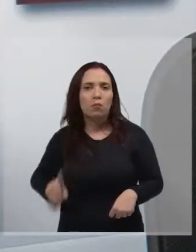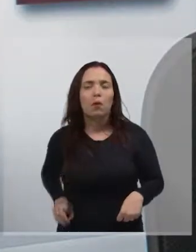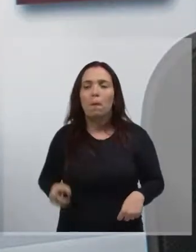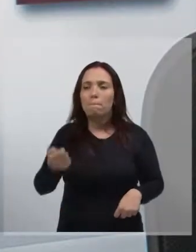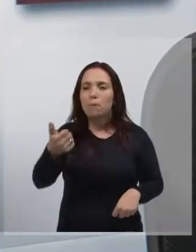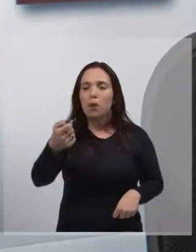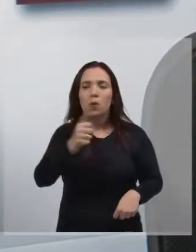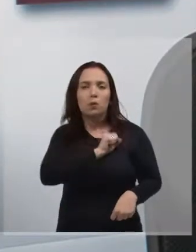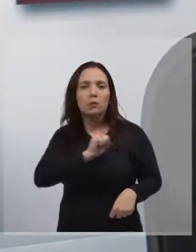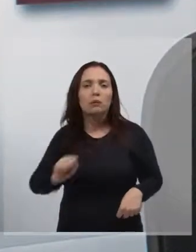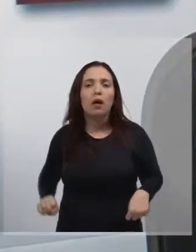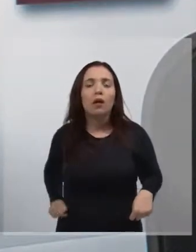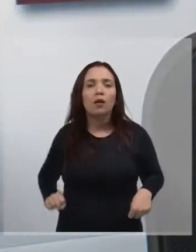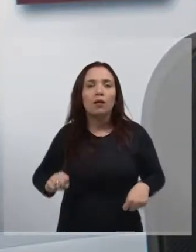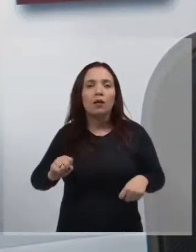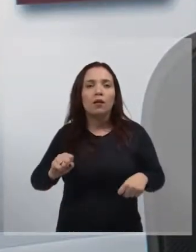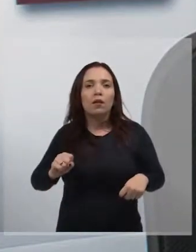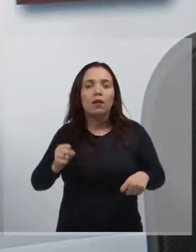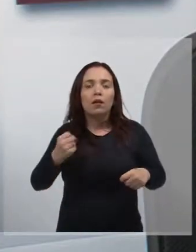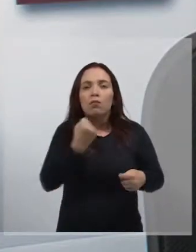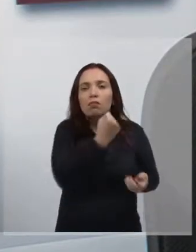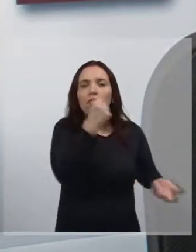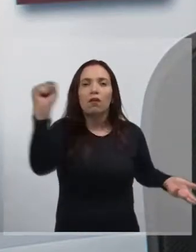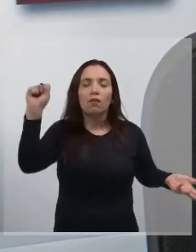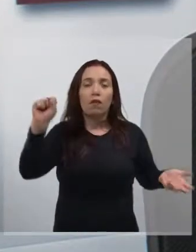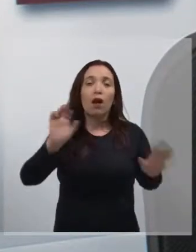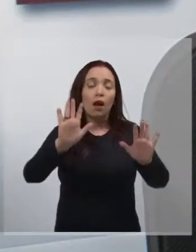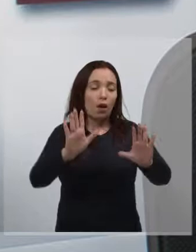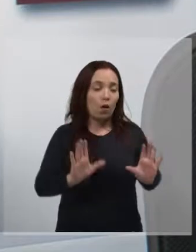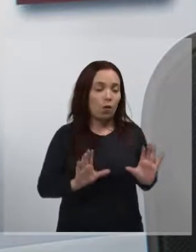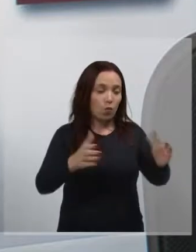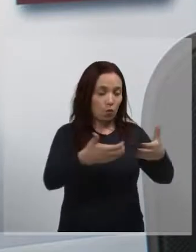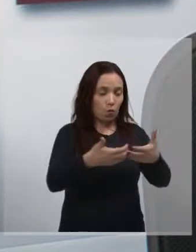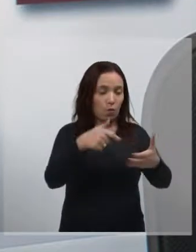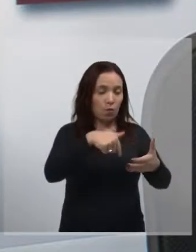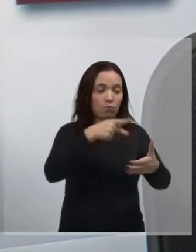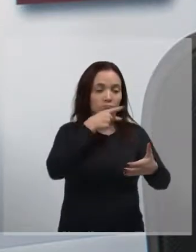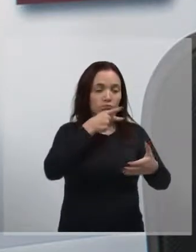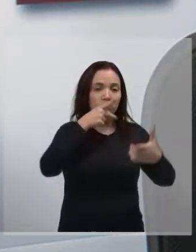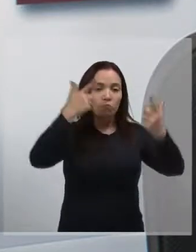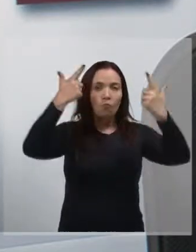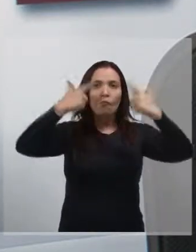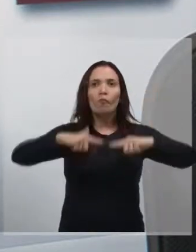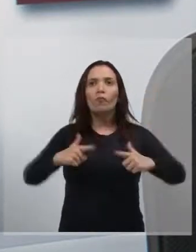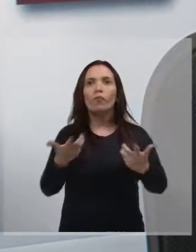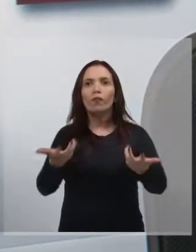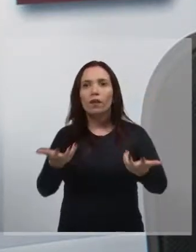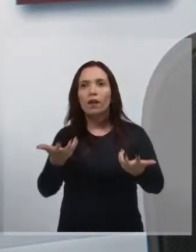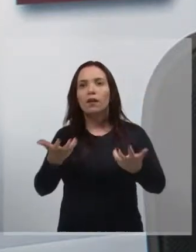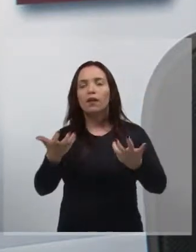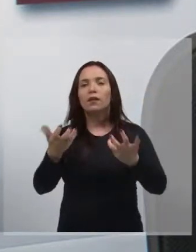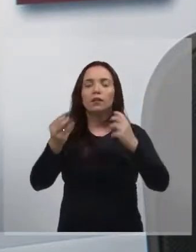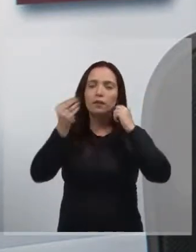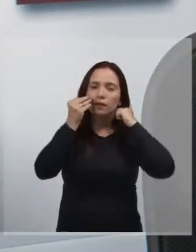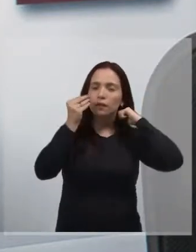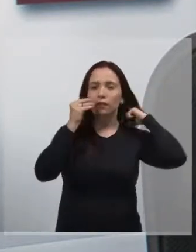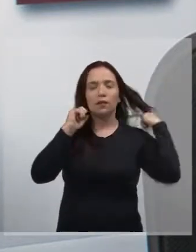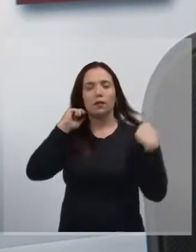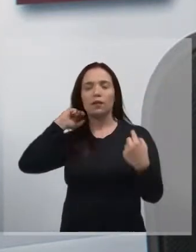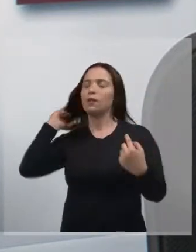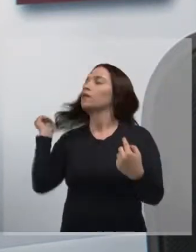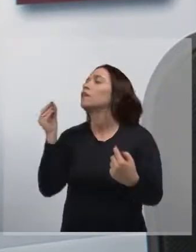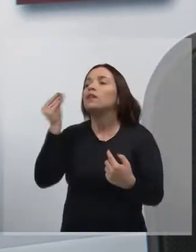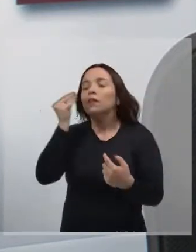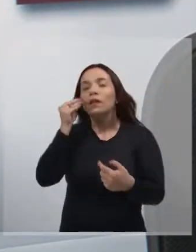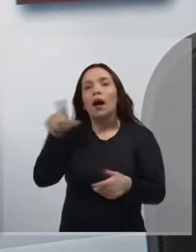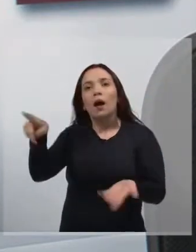poder central e, de um outro lado, você tem um centrão que tenta chantagear o presidente quando